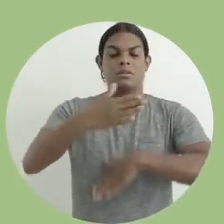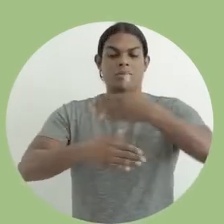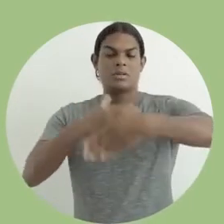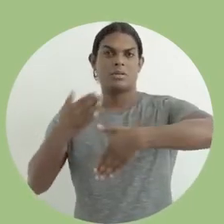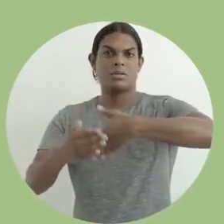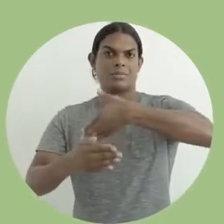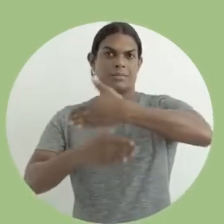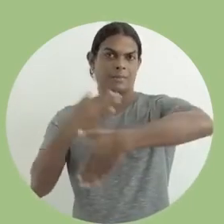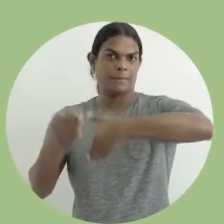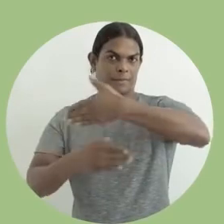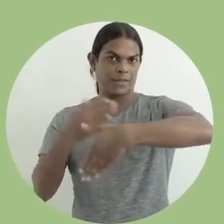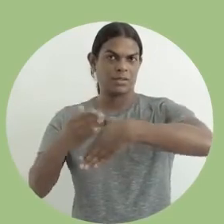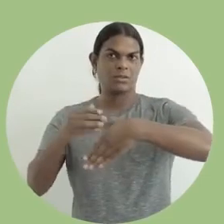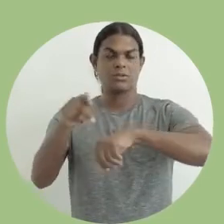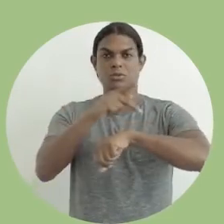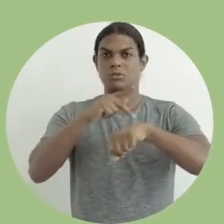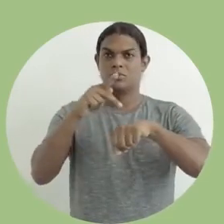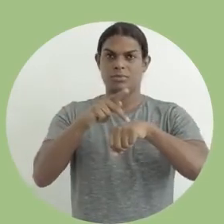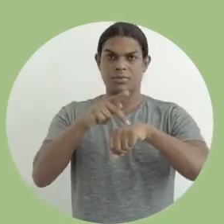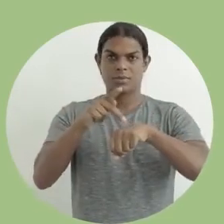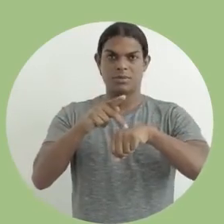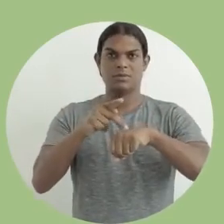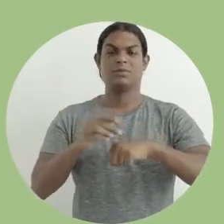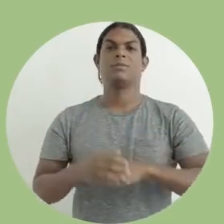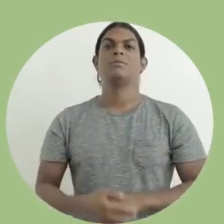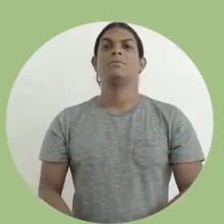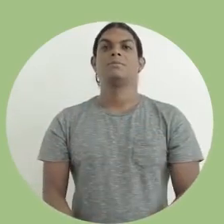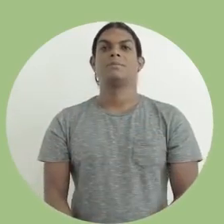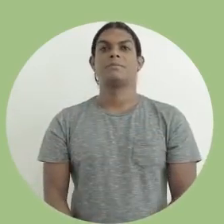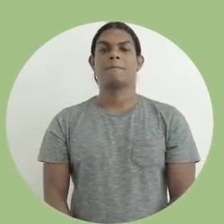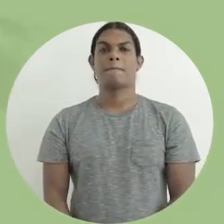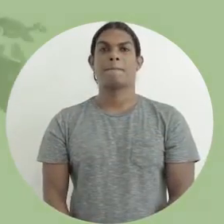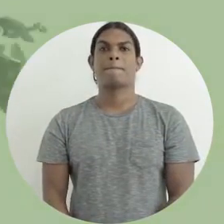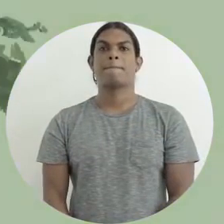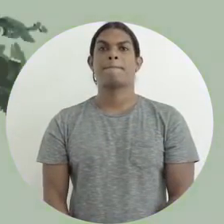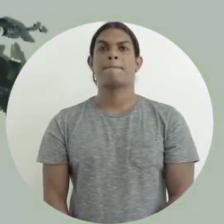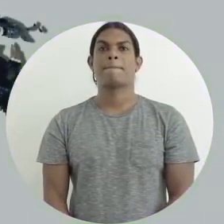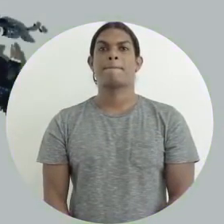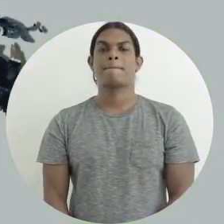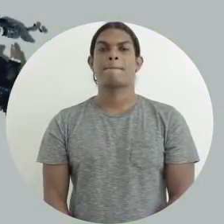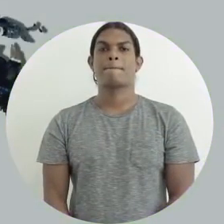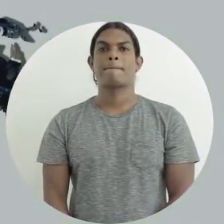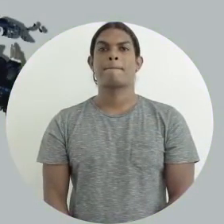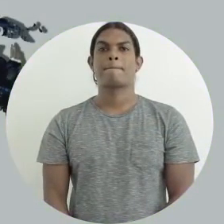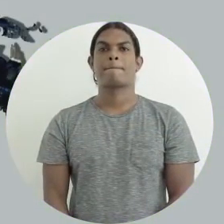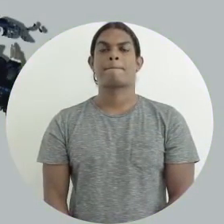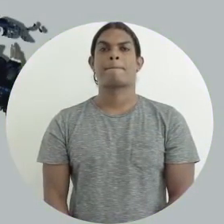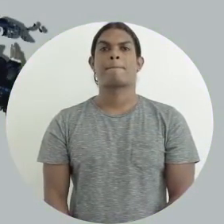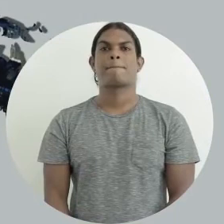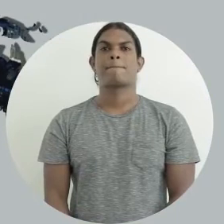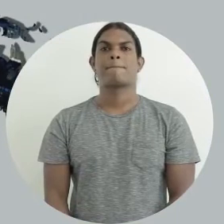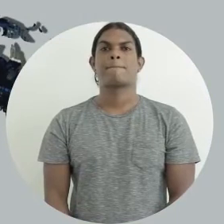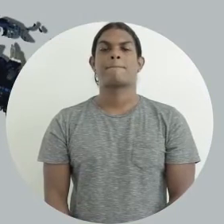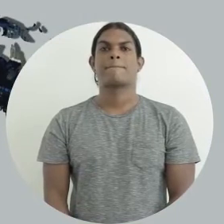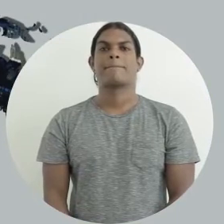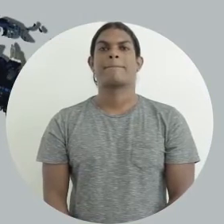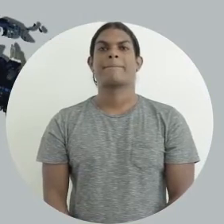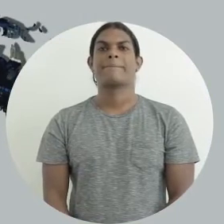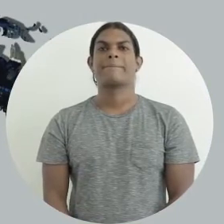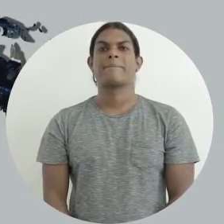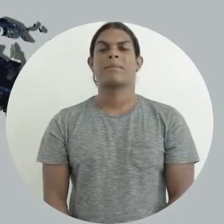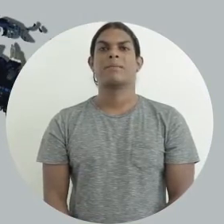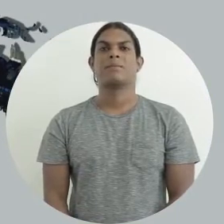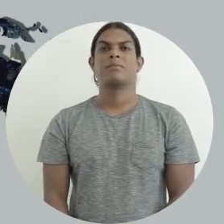pontos divergentes foram apontados em novas reuniões, tendo como consequência o fim da negociação. União